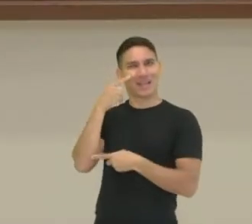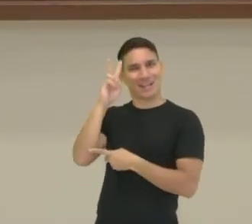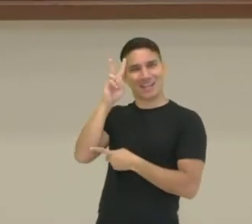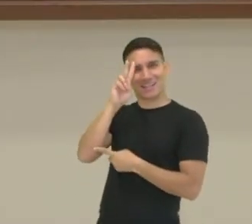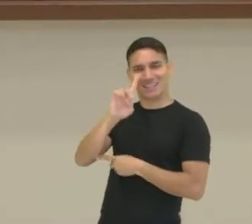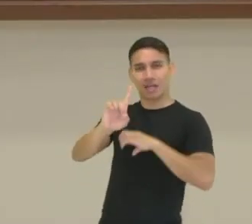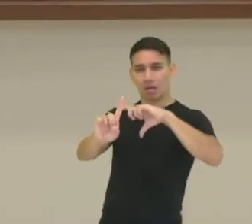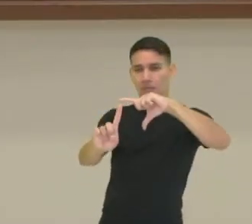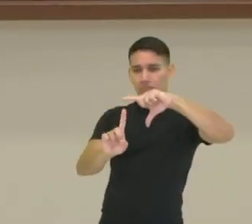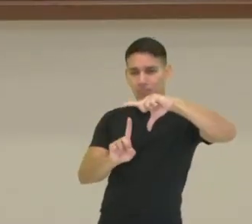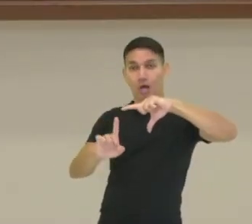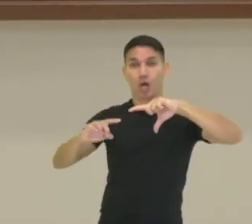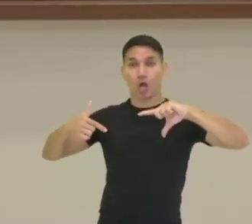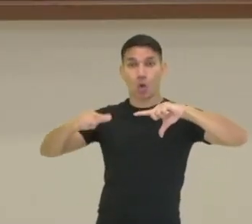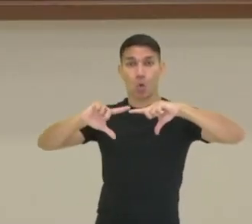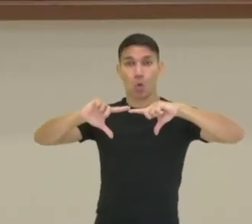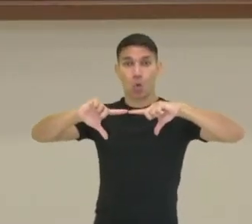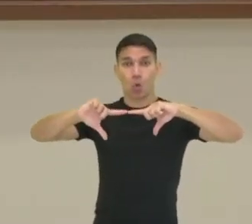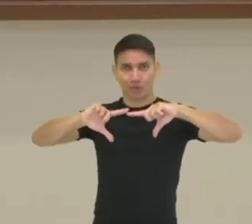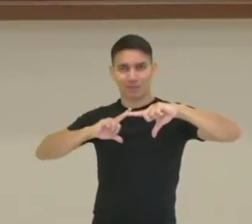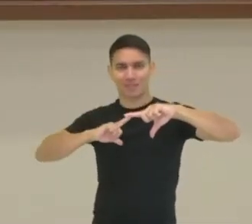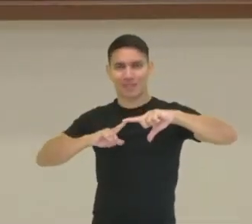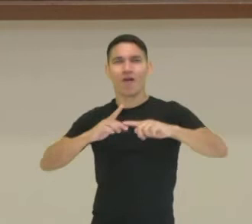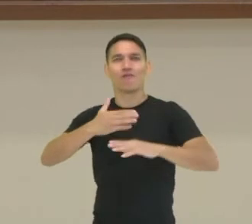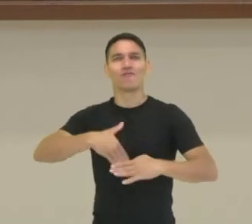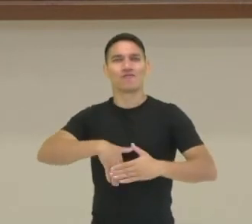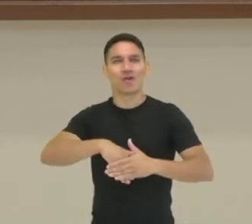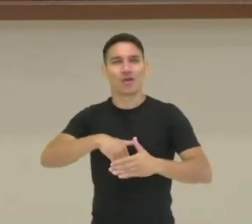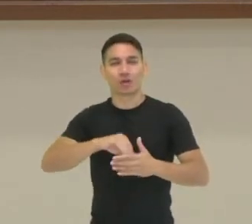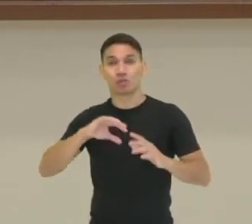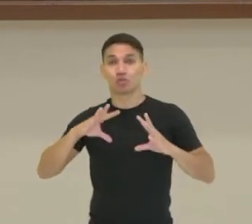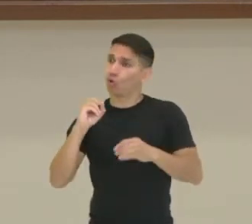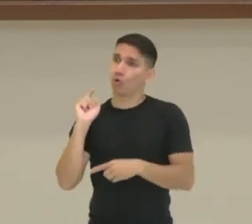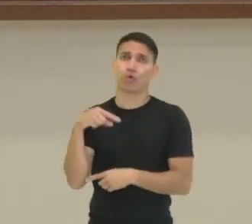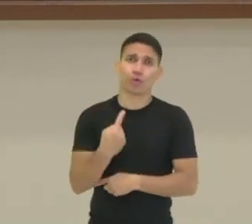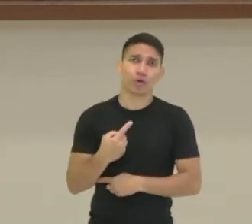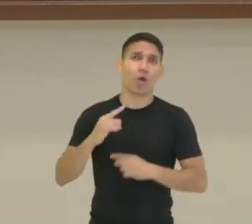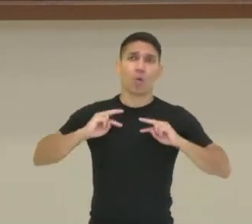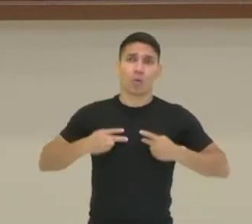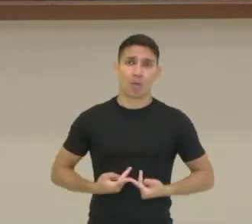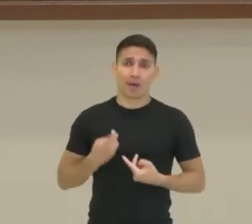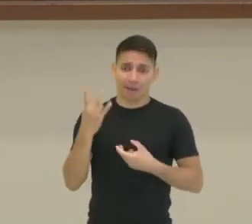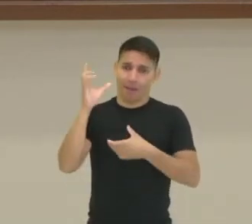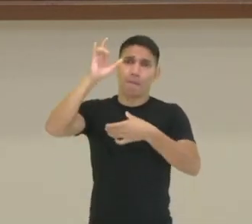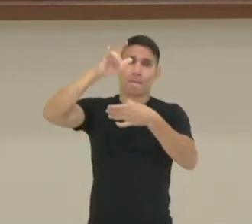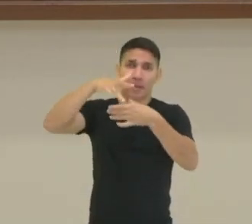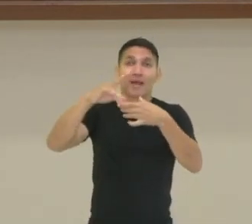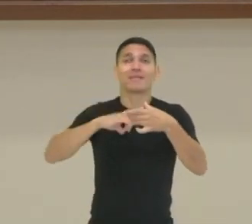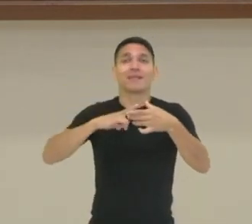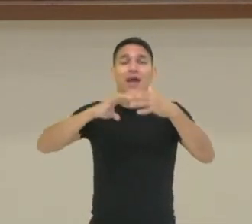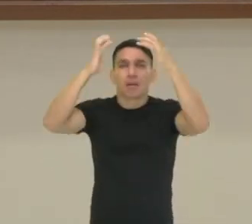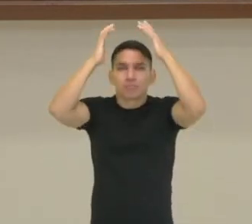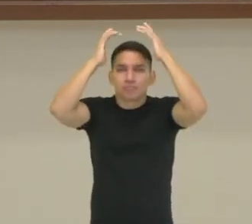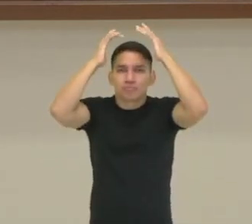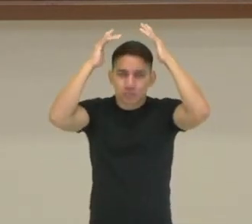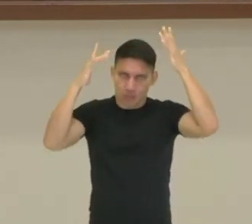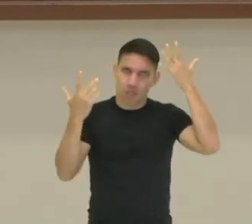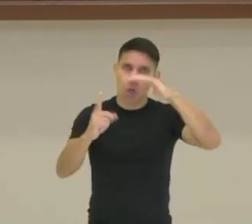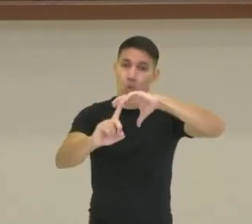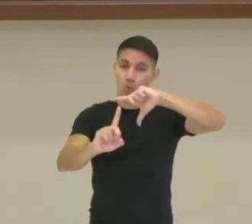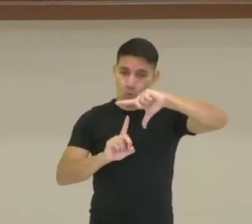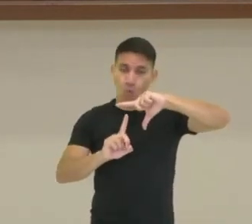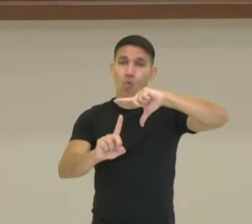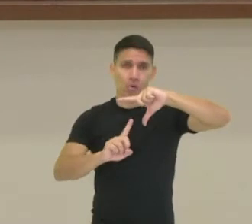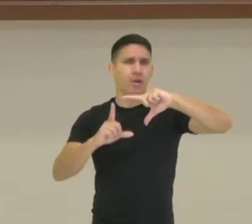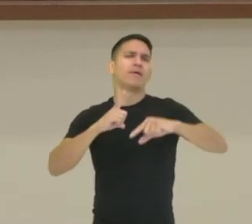do jogo de futebol. Então, todos nós, seres humanos, temos o nosso cérebro. O goleiro também tem o seu. Então, quando